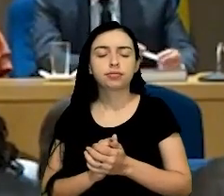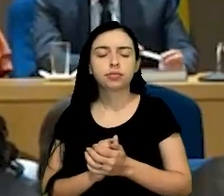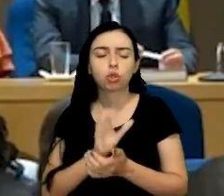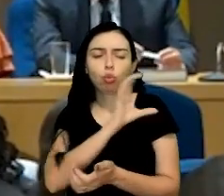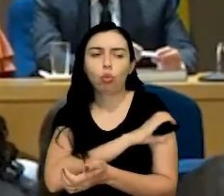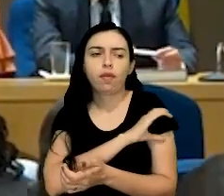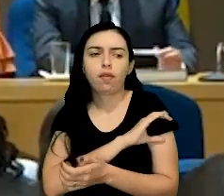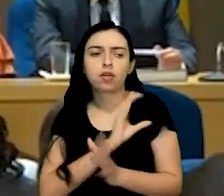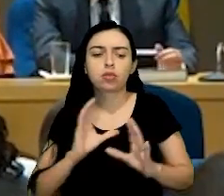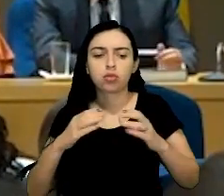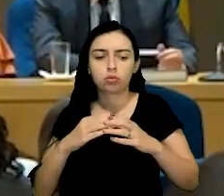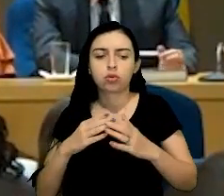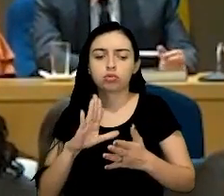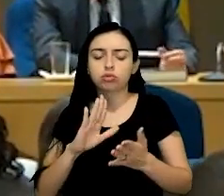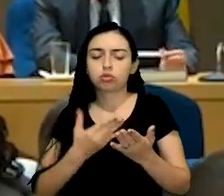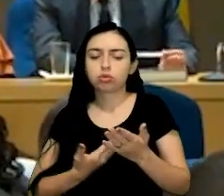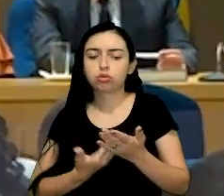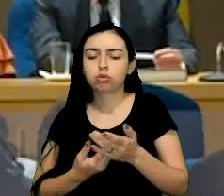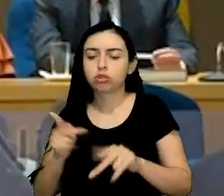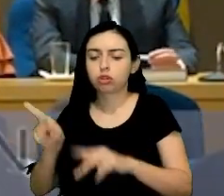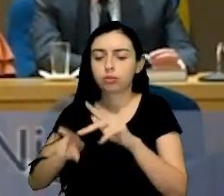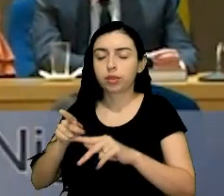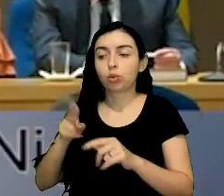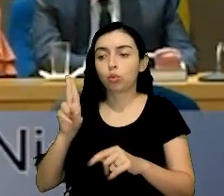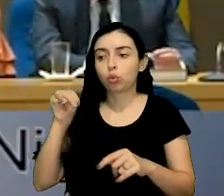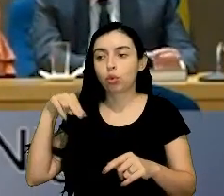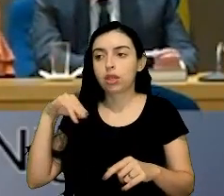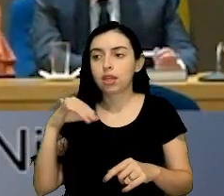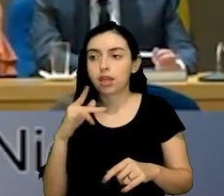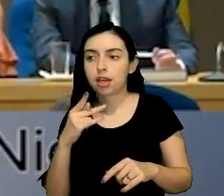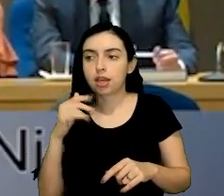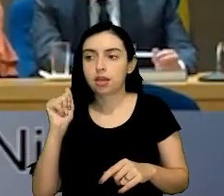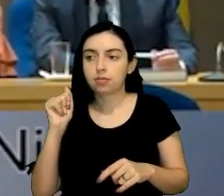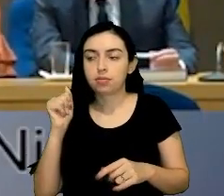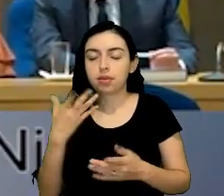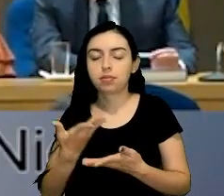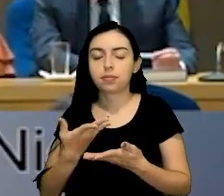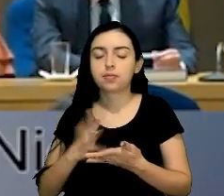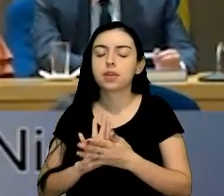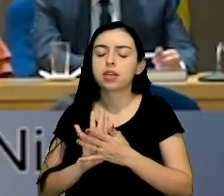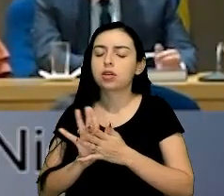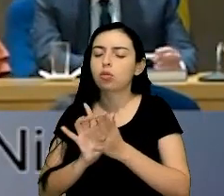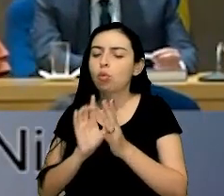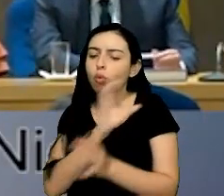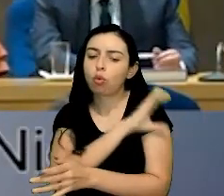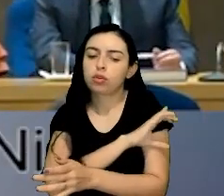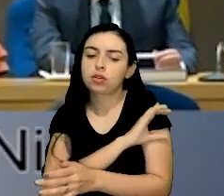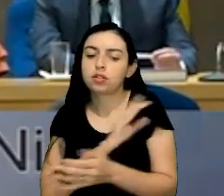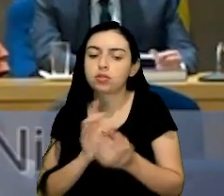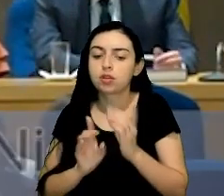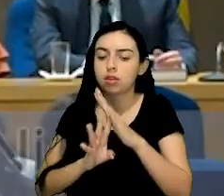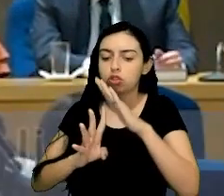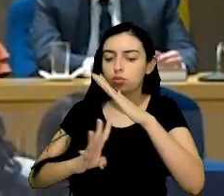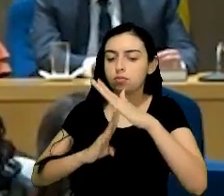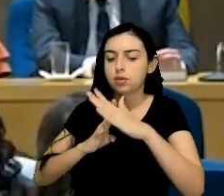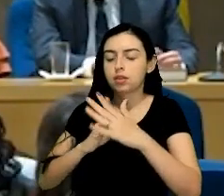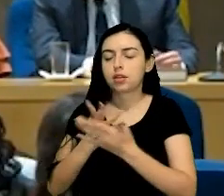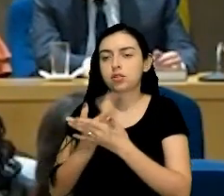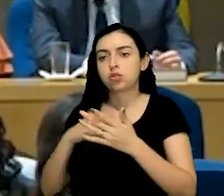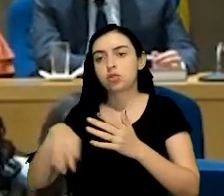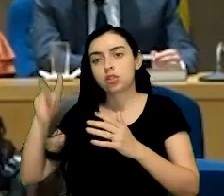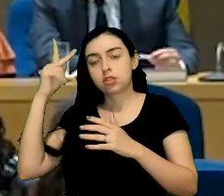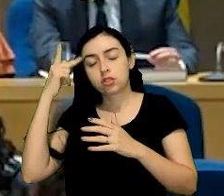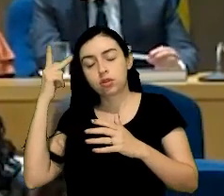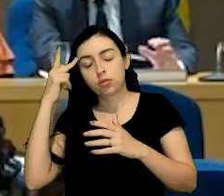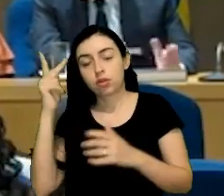de População da Unicamp e coordenadora do Observatório das Migrações em São Paulo. A professora Ana